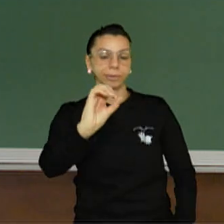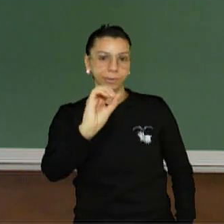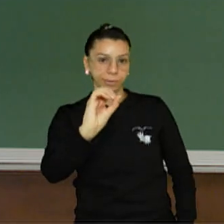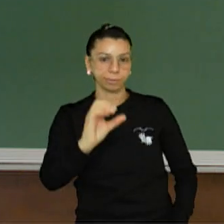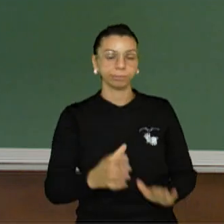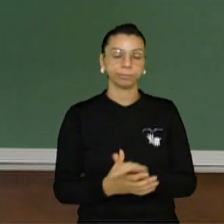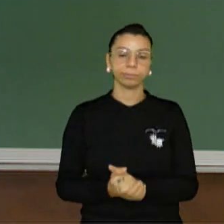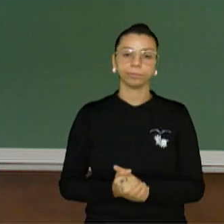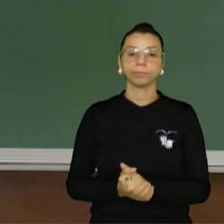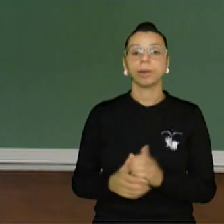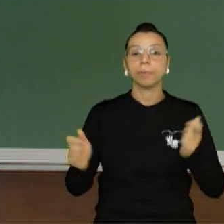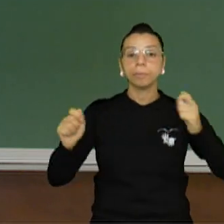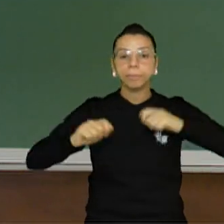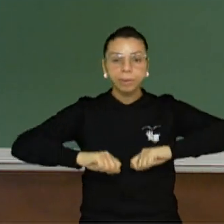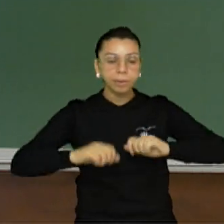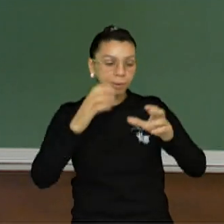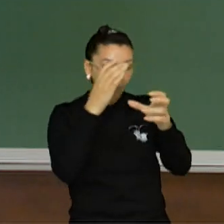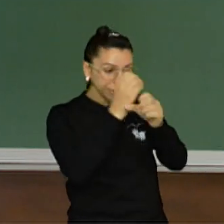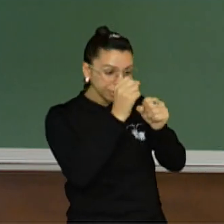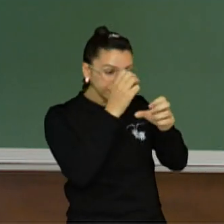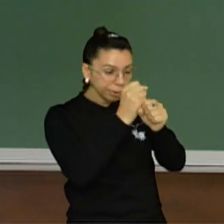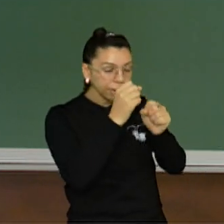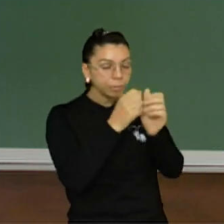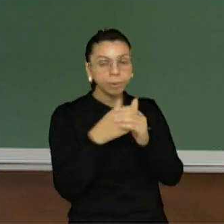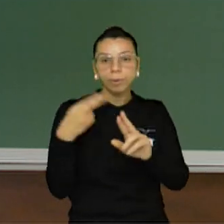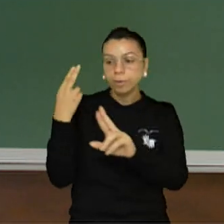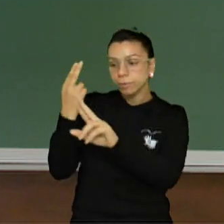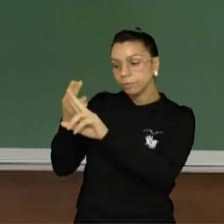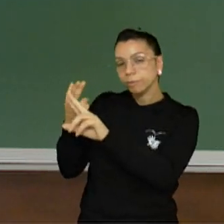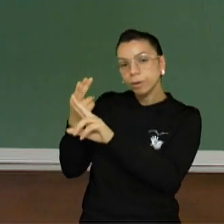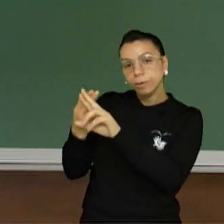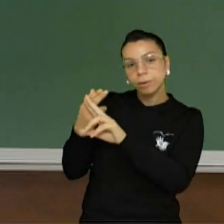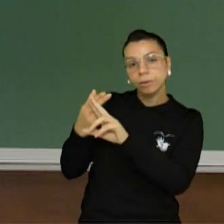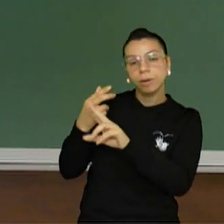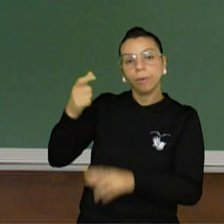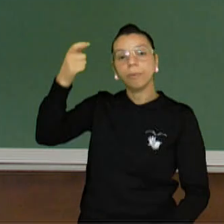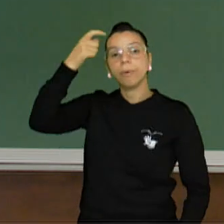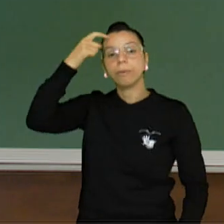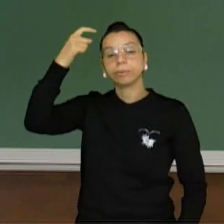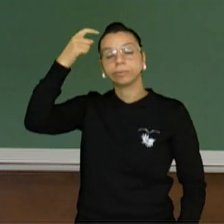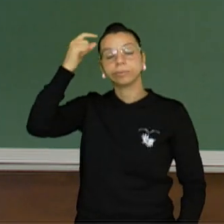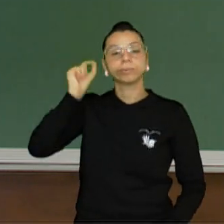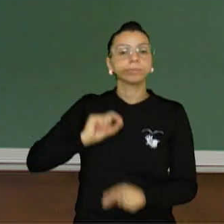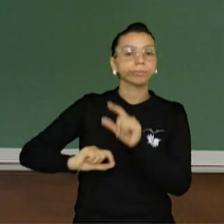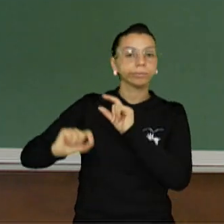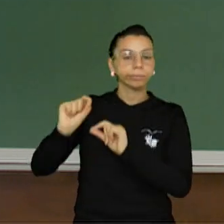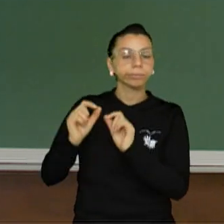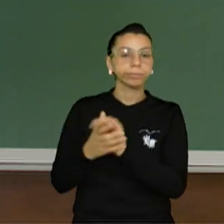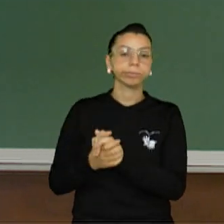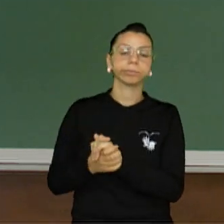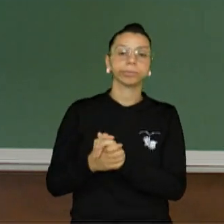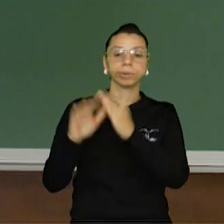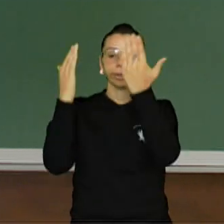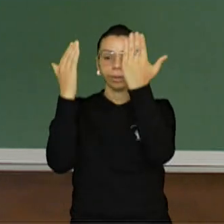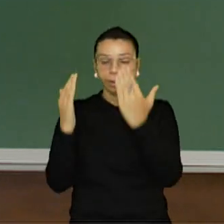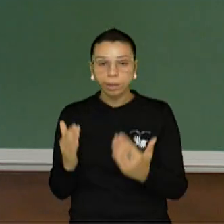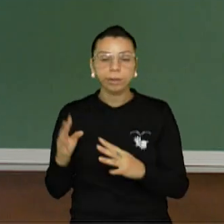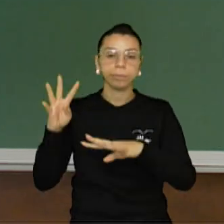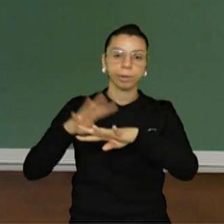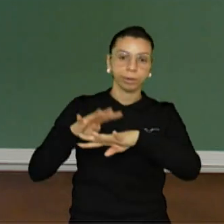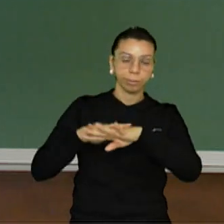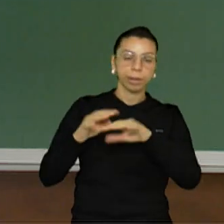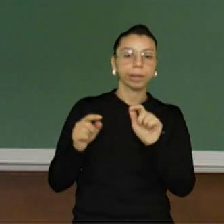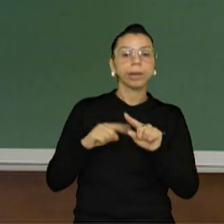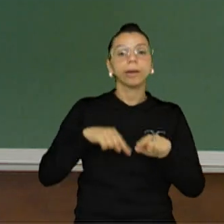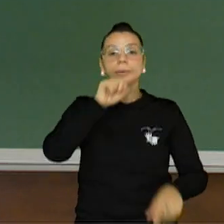cálculo determinante e vamos usar no conhecimento de geometria analítica, que é essa condição dos pontos estarem